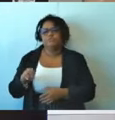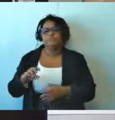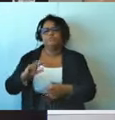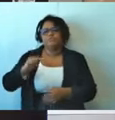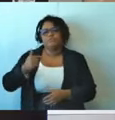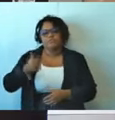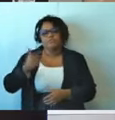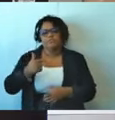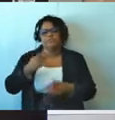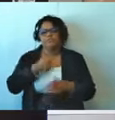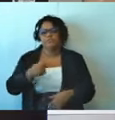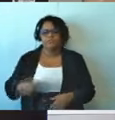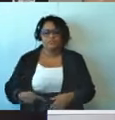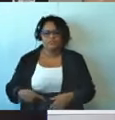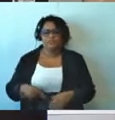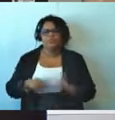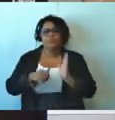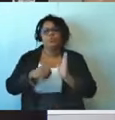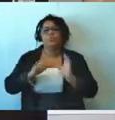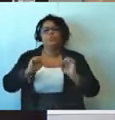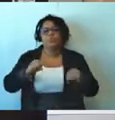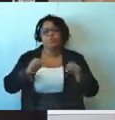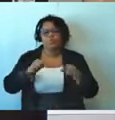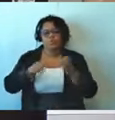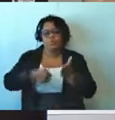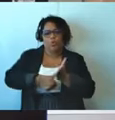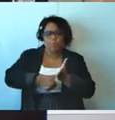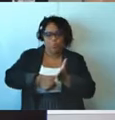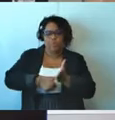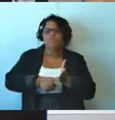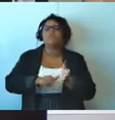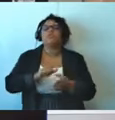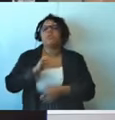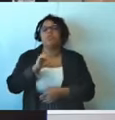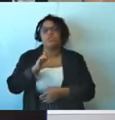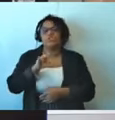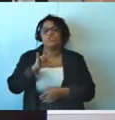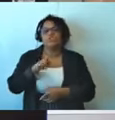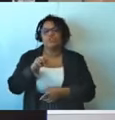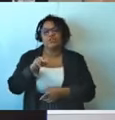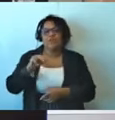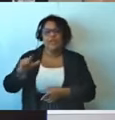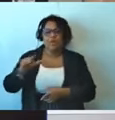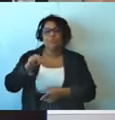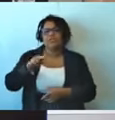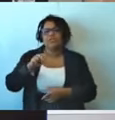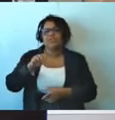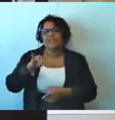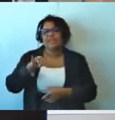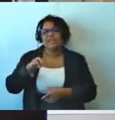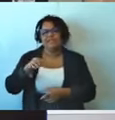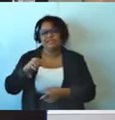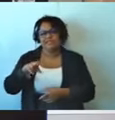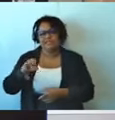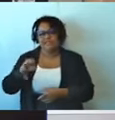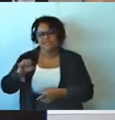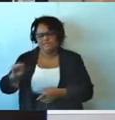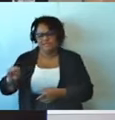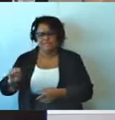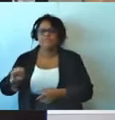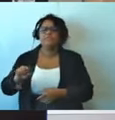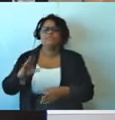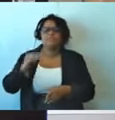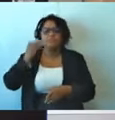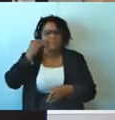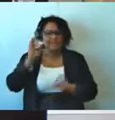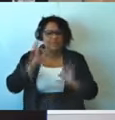Niners. Pedro, a palavra está com o senhor. Só para me tentar organizar, gente, vamos colocar 5 minutos de fala, tá ok?